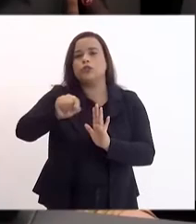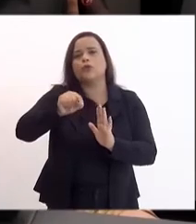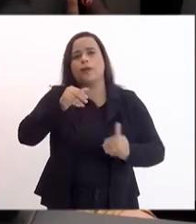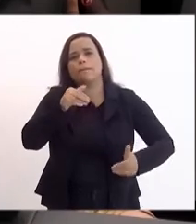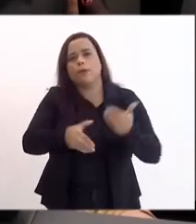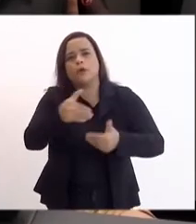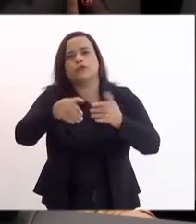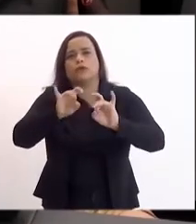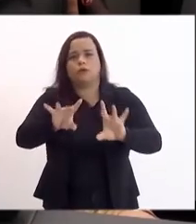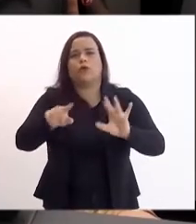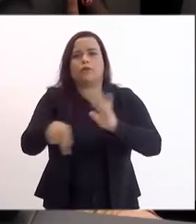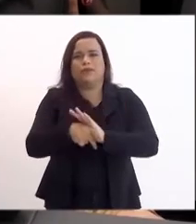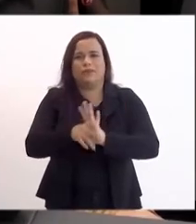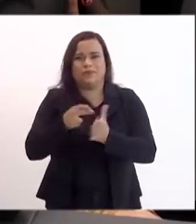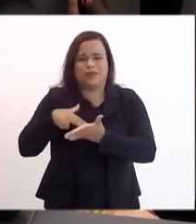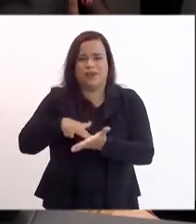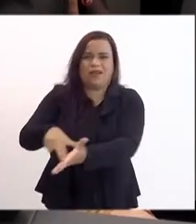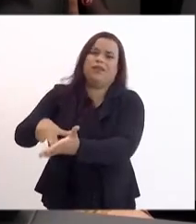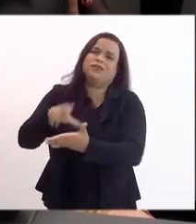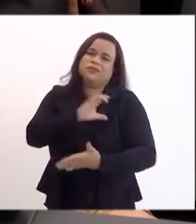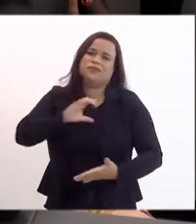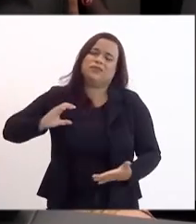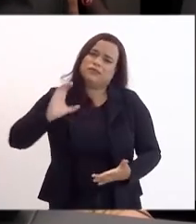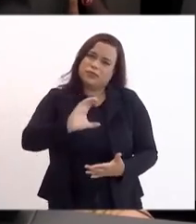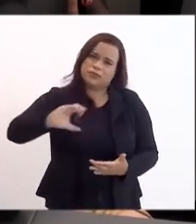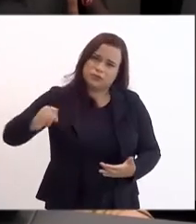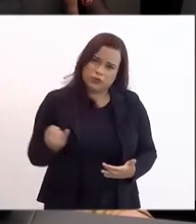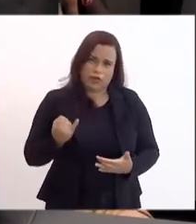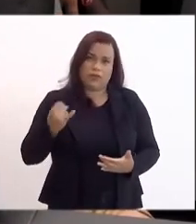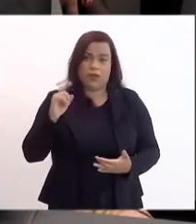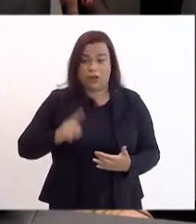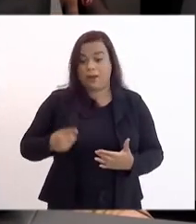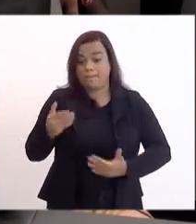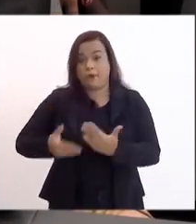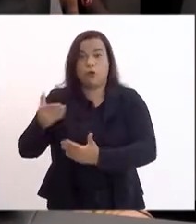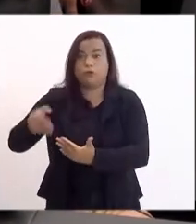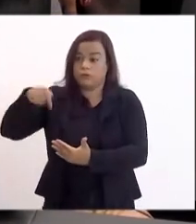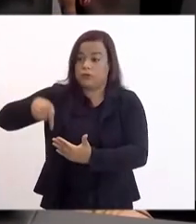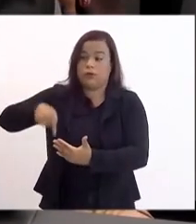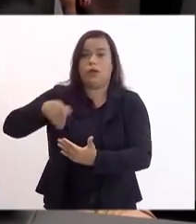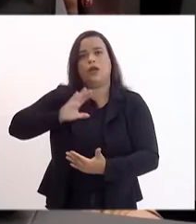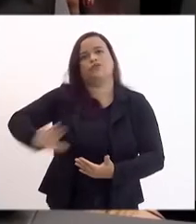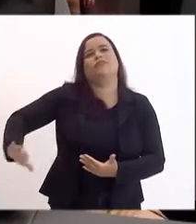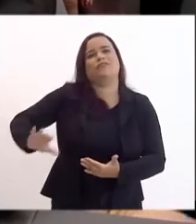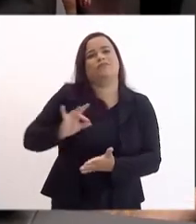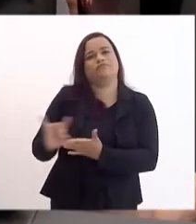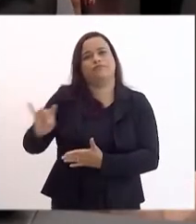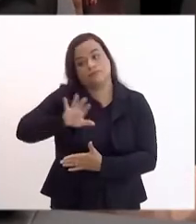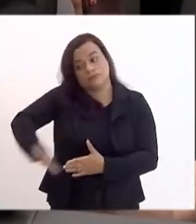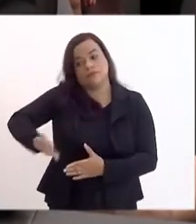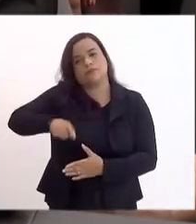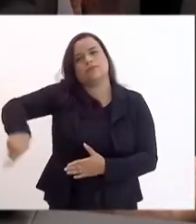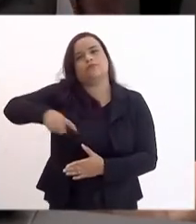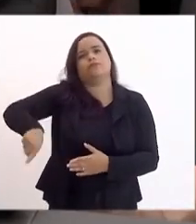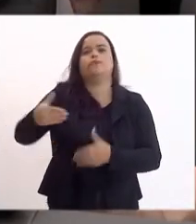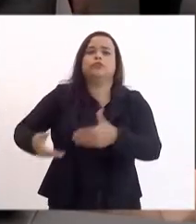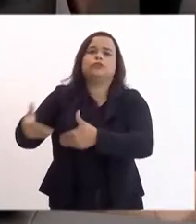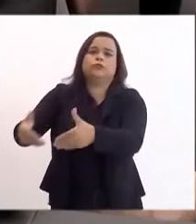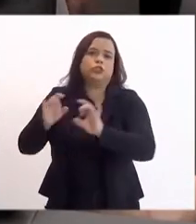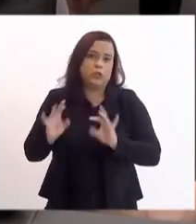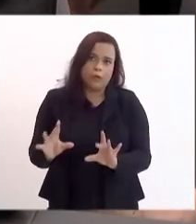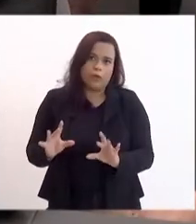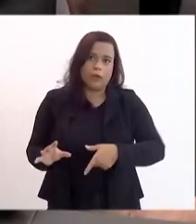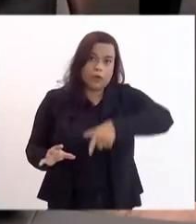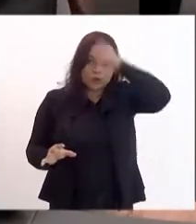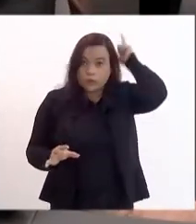CCJ as emendas. E eu acho que a gente deve rejeitar o procedimento. Fechado. Eu acho que a gente deve rejeitar o procedimento. É, por mais que o Luiz Paulo tenha